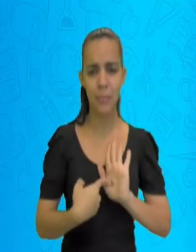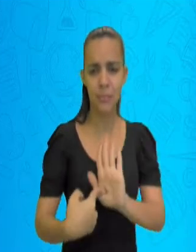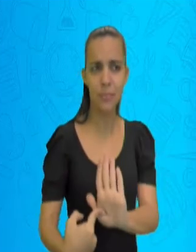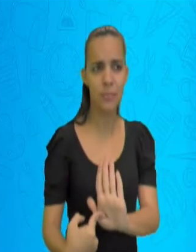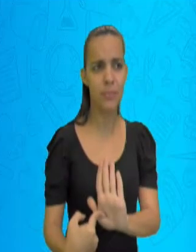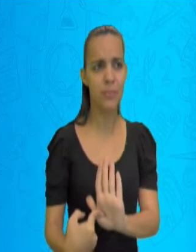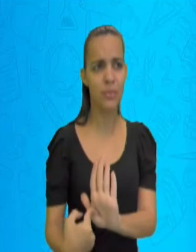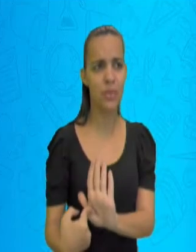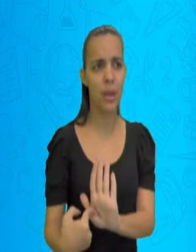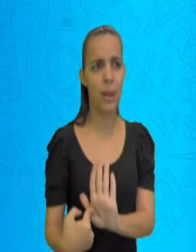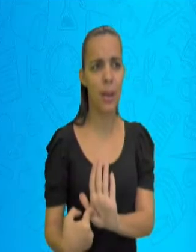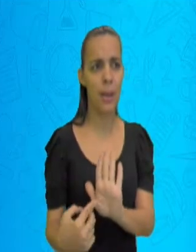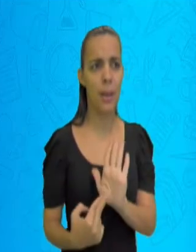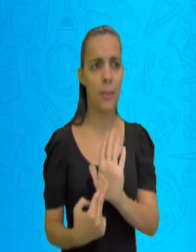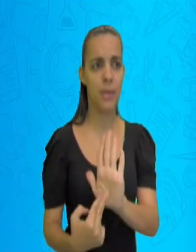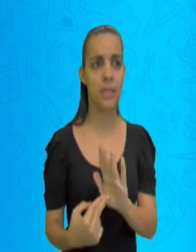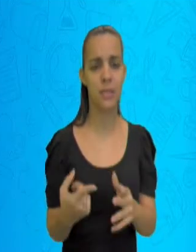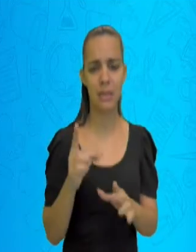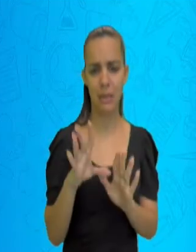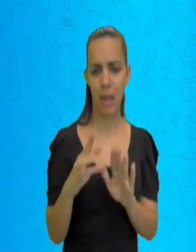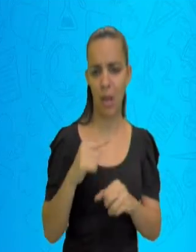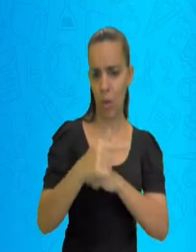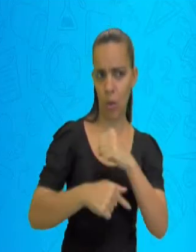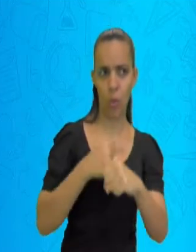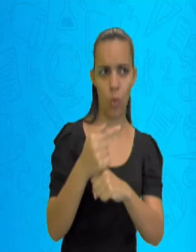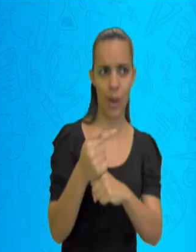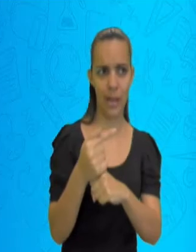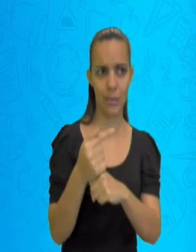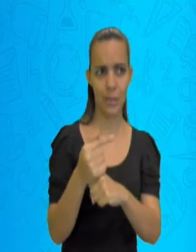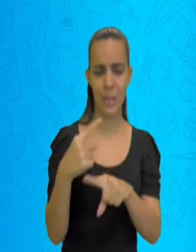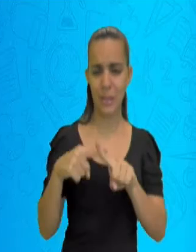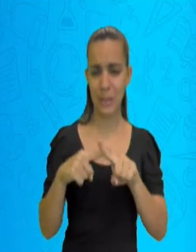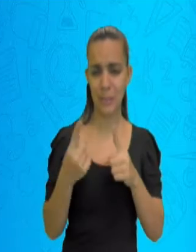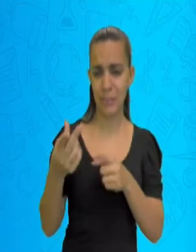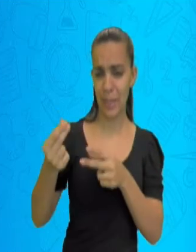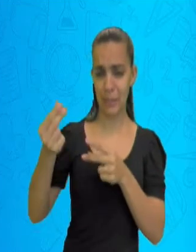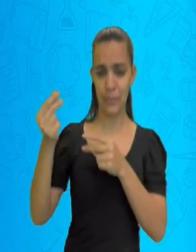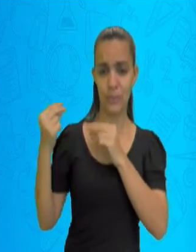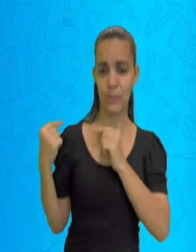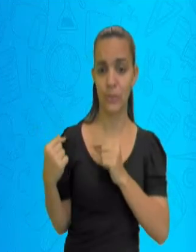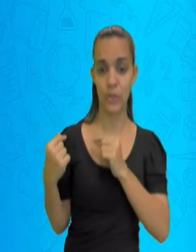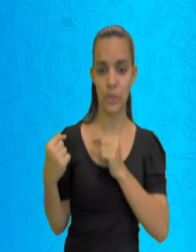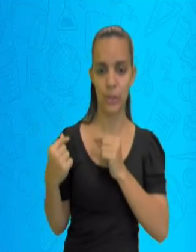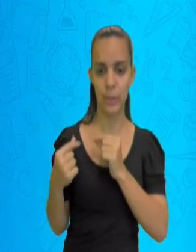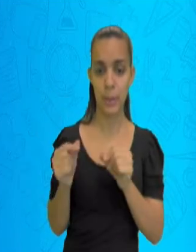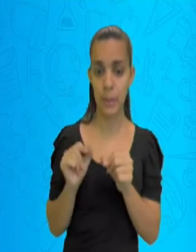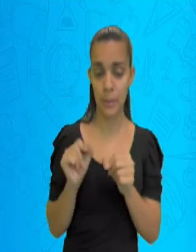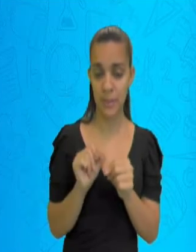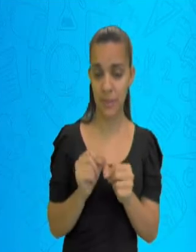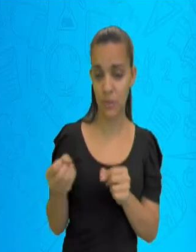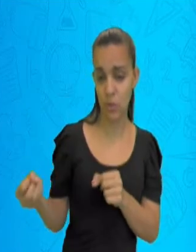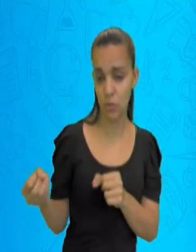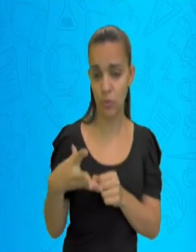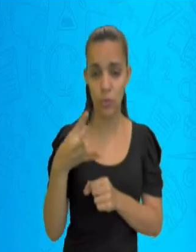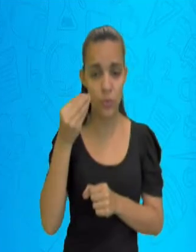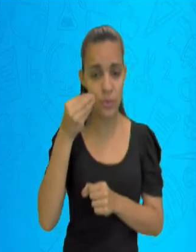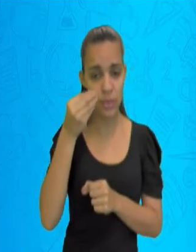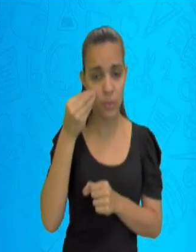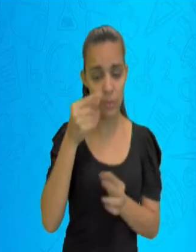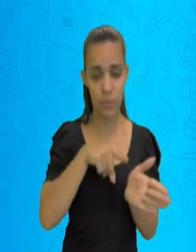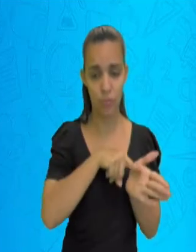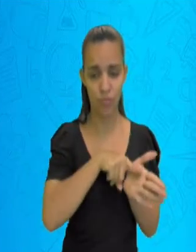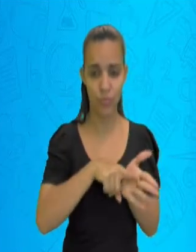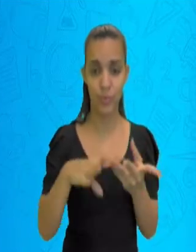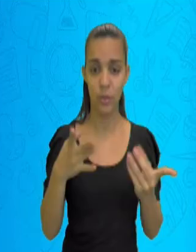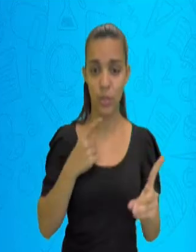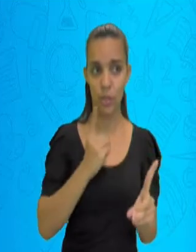representar realmente o átomo, que era maciço, esférico, indestrutível, indivisível, porque o átomo